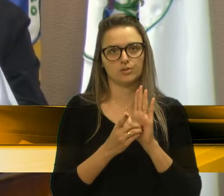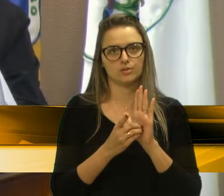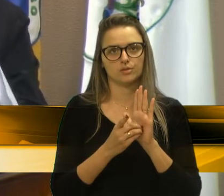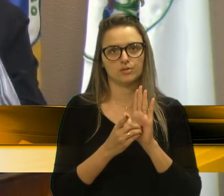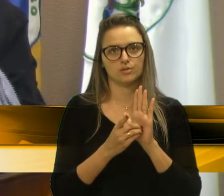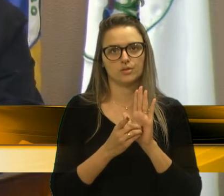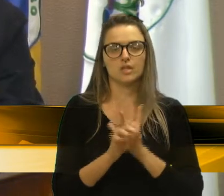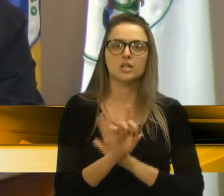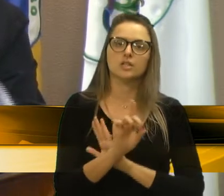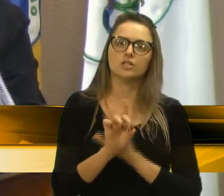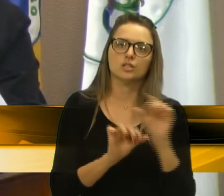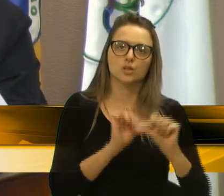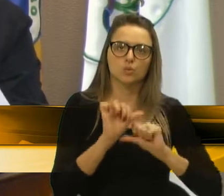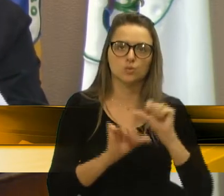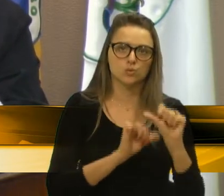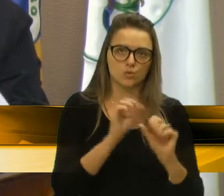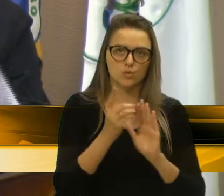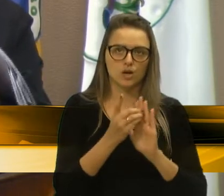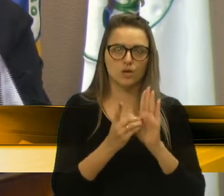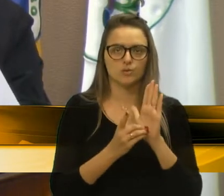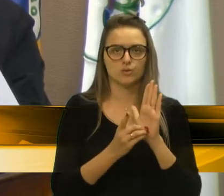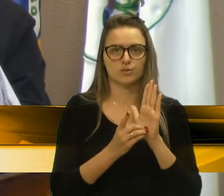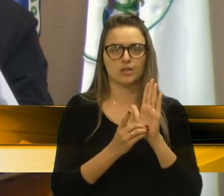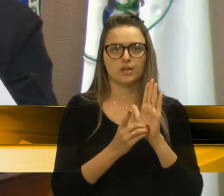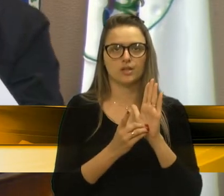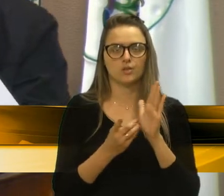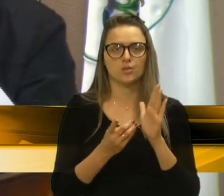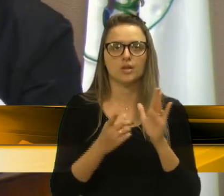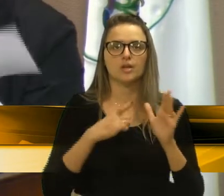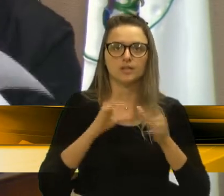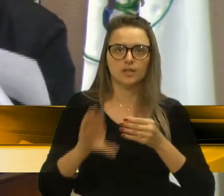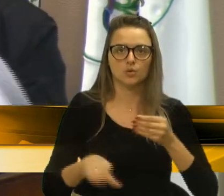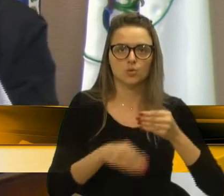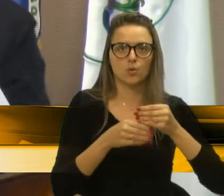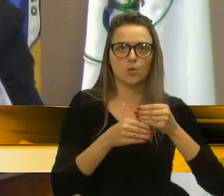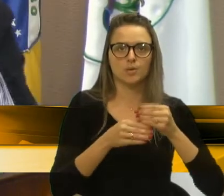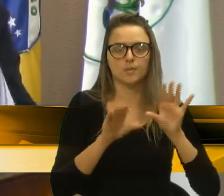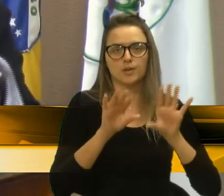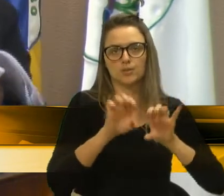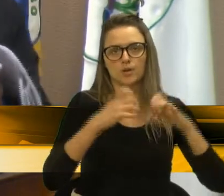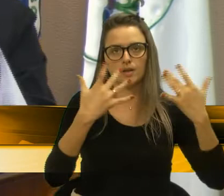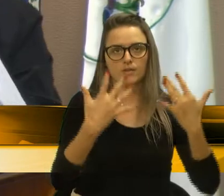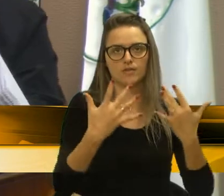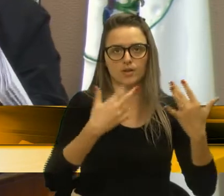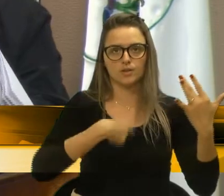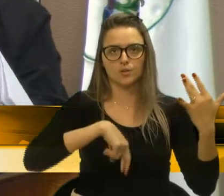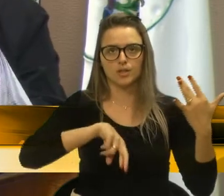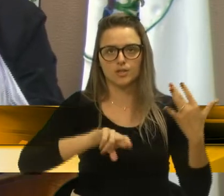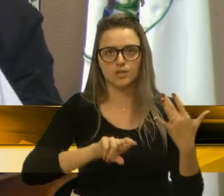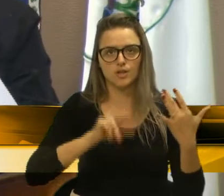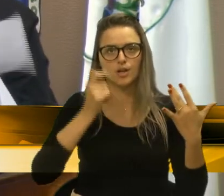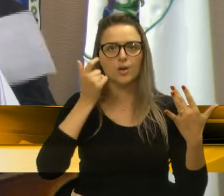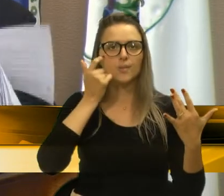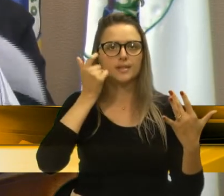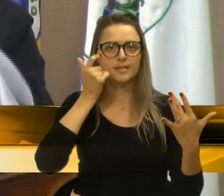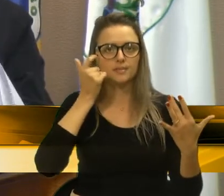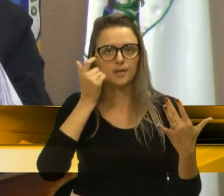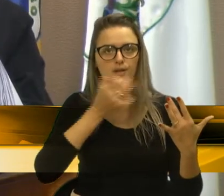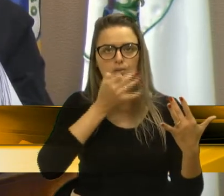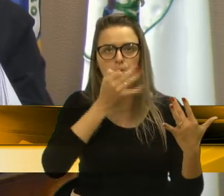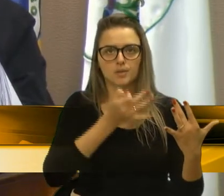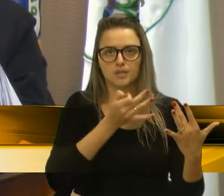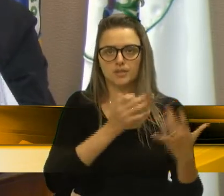de não se alterar o decreto, incluindo manifestações religiosas, de pensamento, assim por diante.